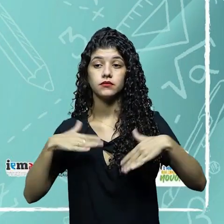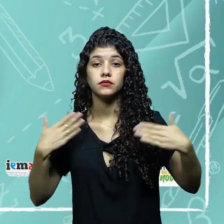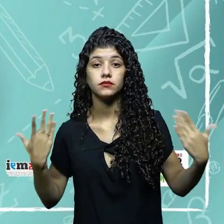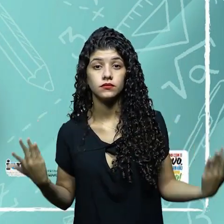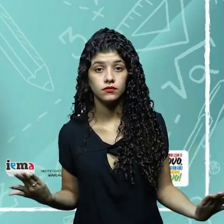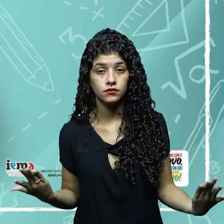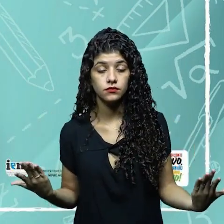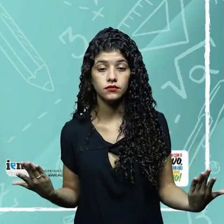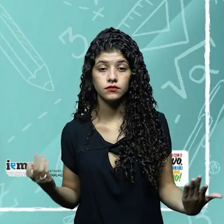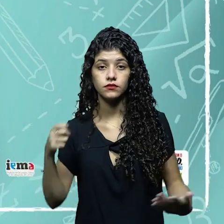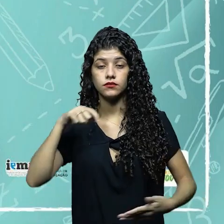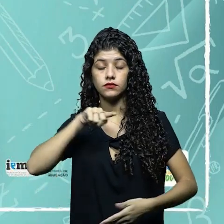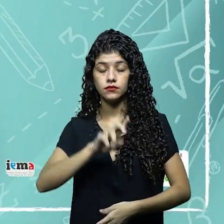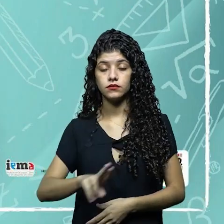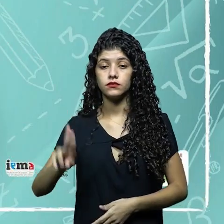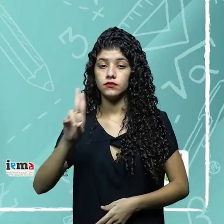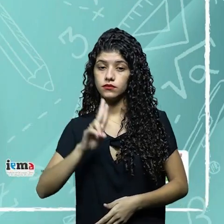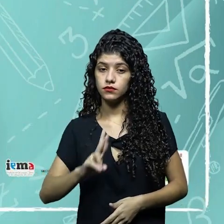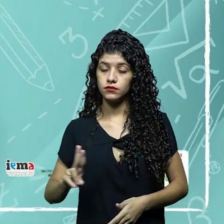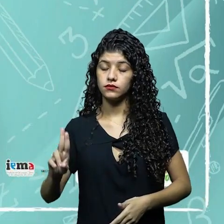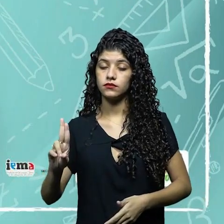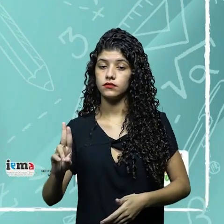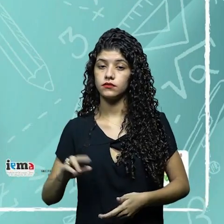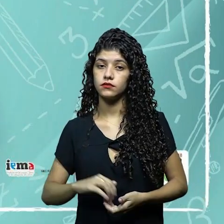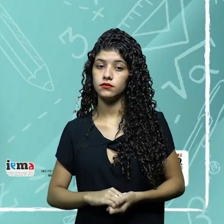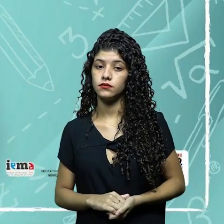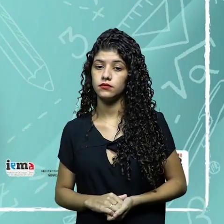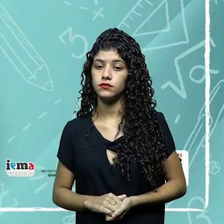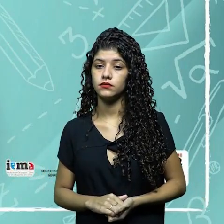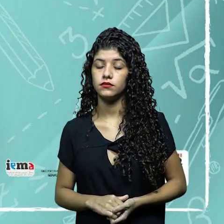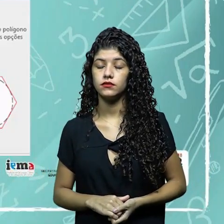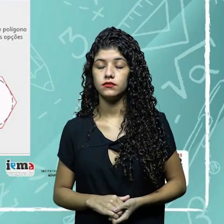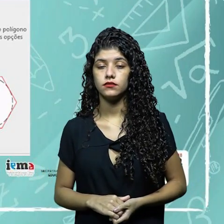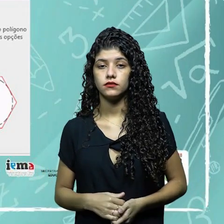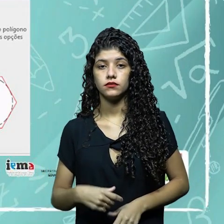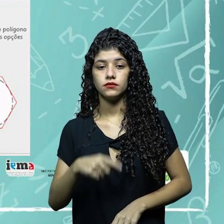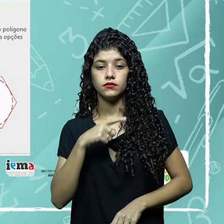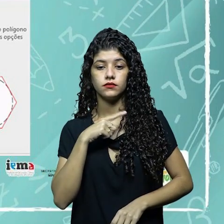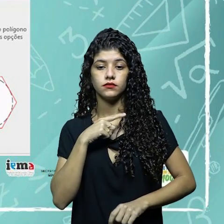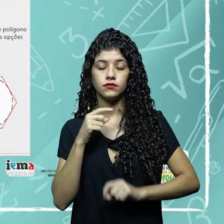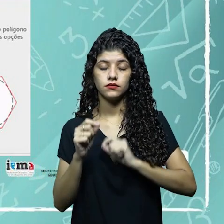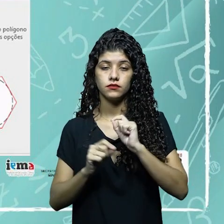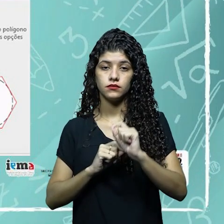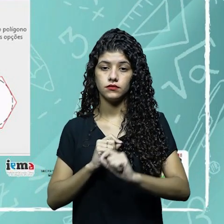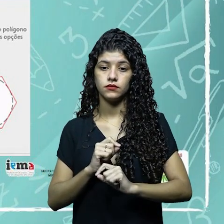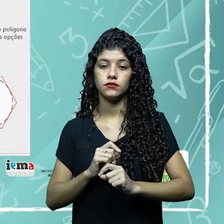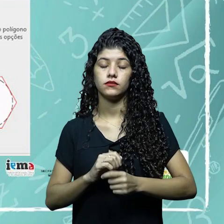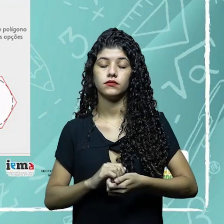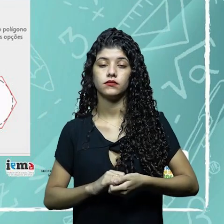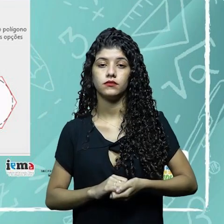é qual destes recursos você vai estar utilizando, certo? Então, vimos agora